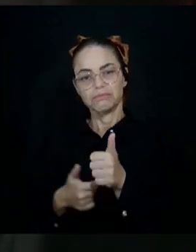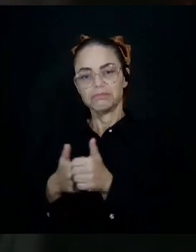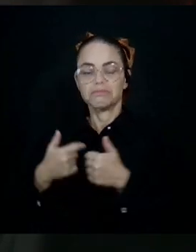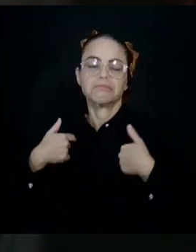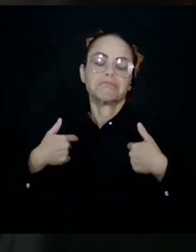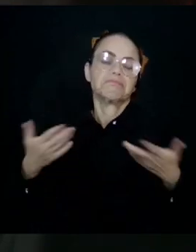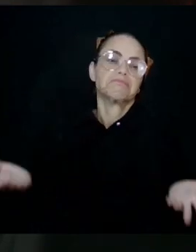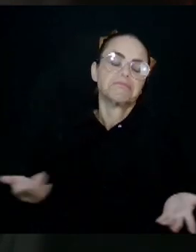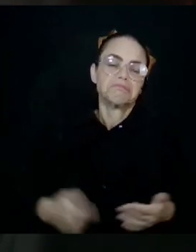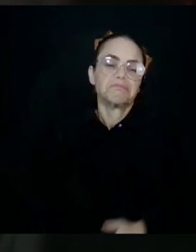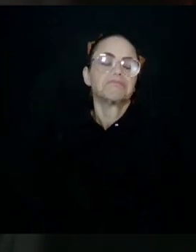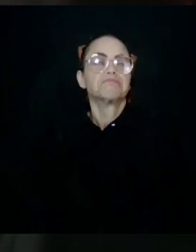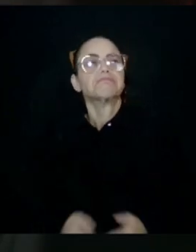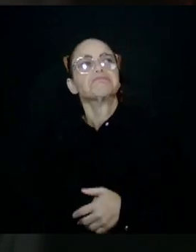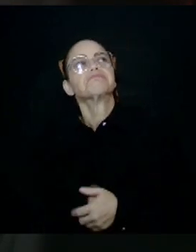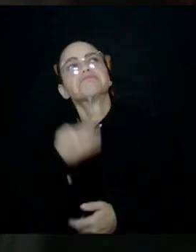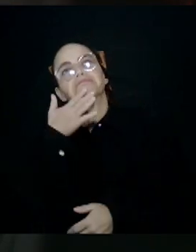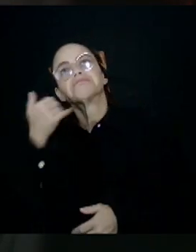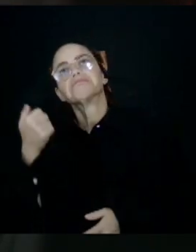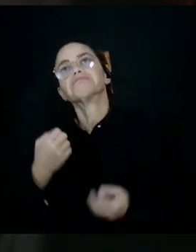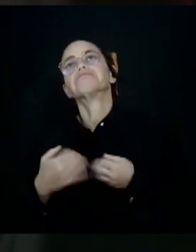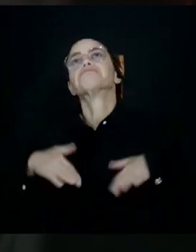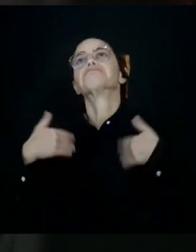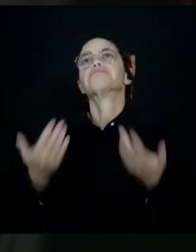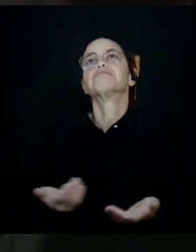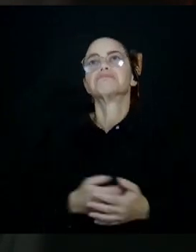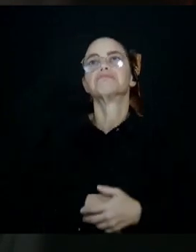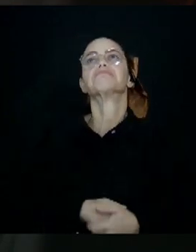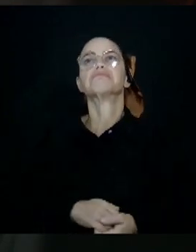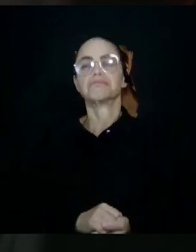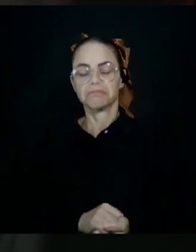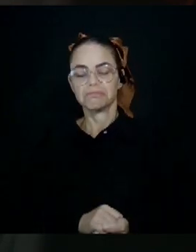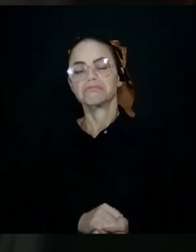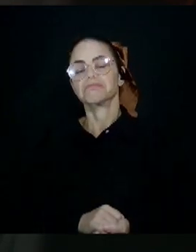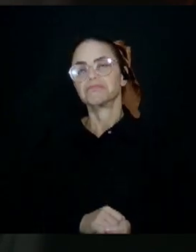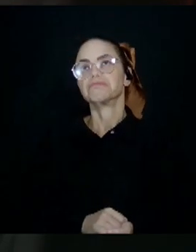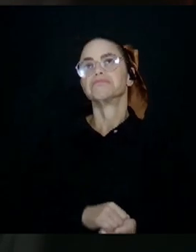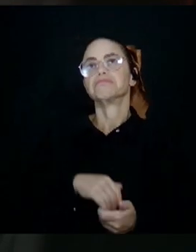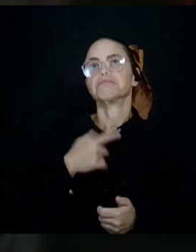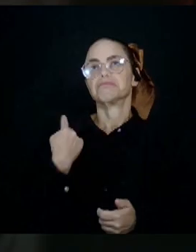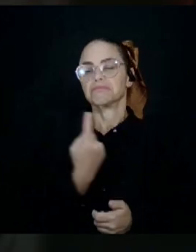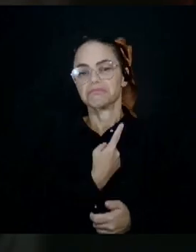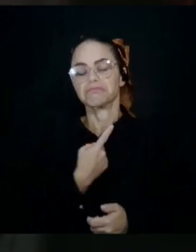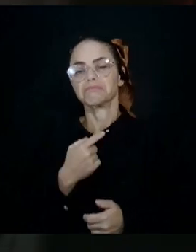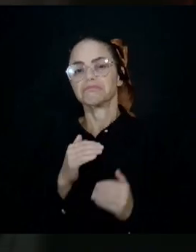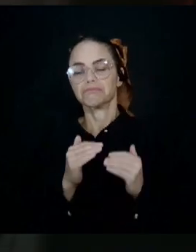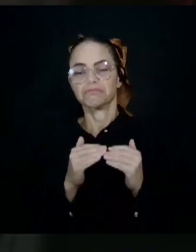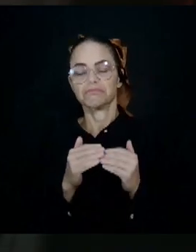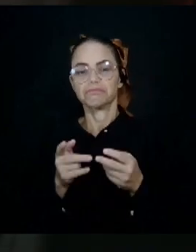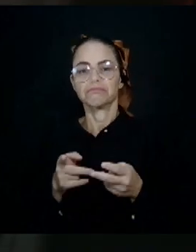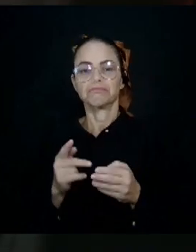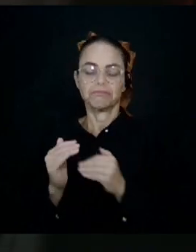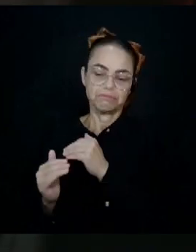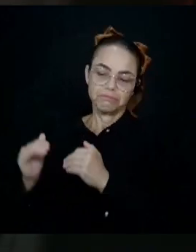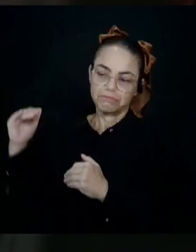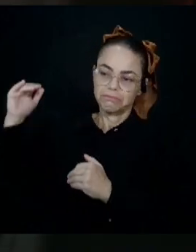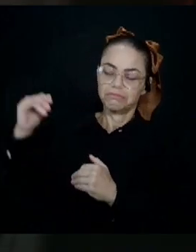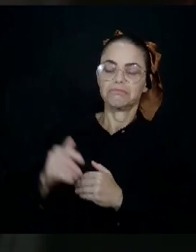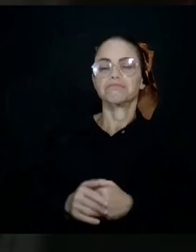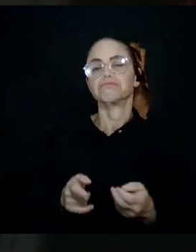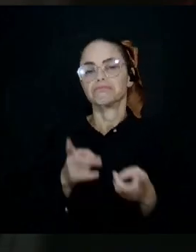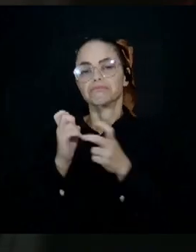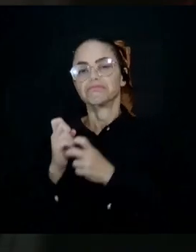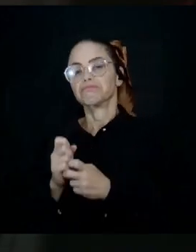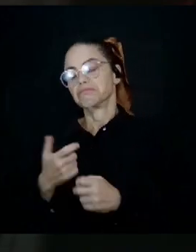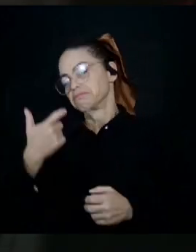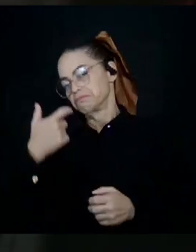meus rótulos quando, né? Muitas de nós crescemos ouvindo o que a gente deveria ser, mas